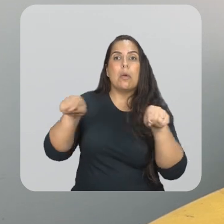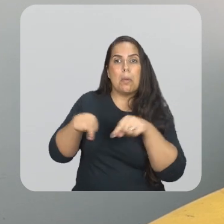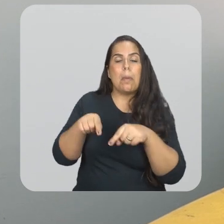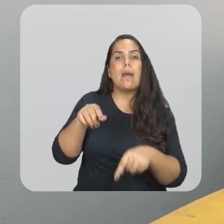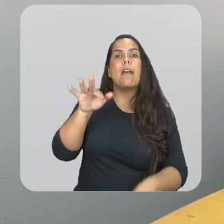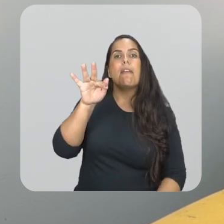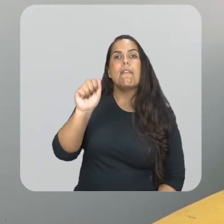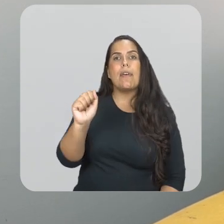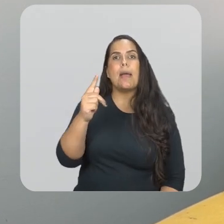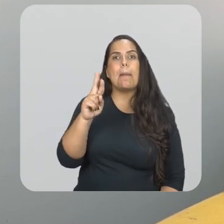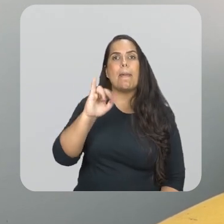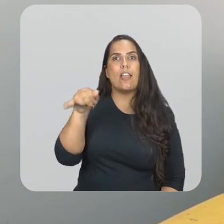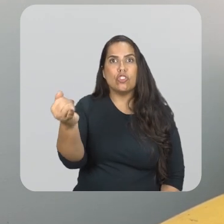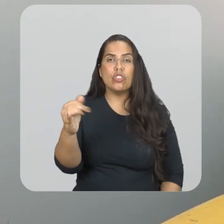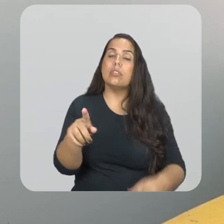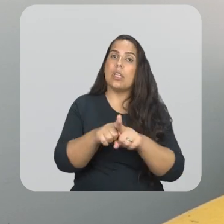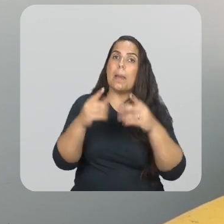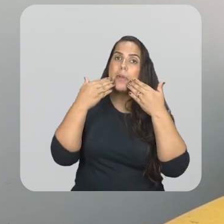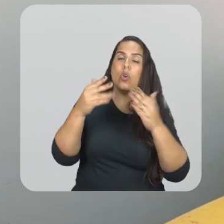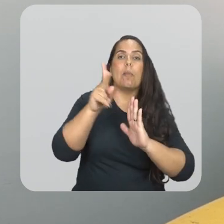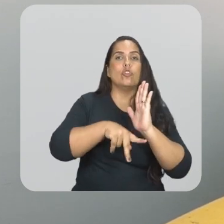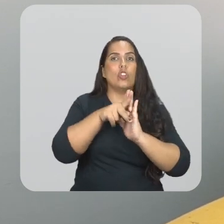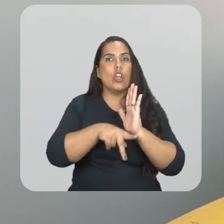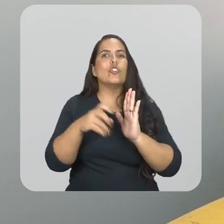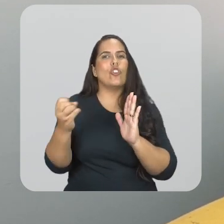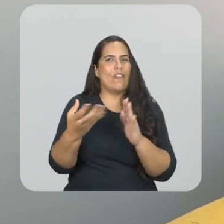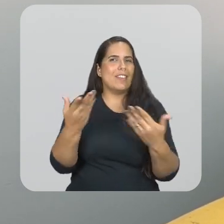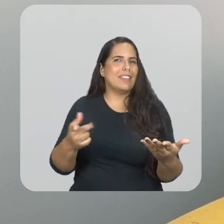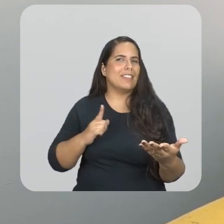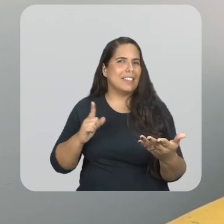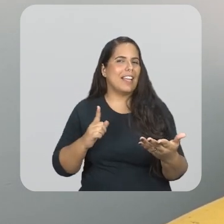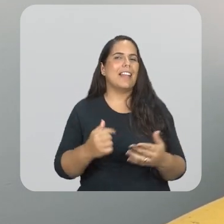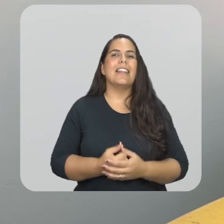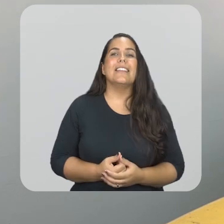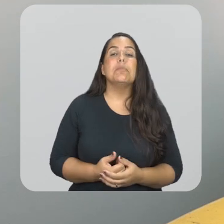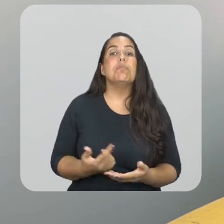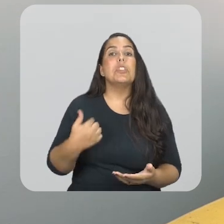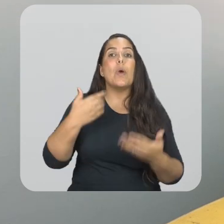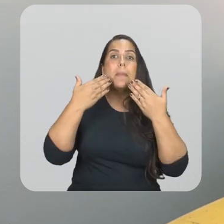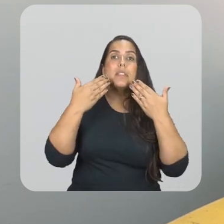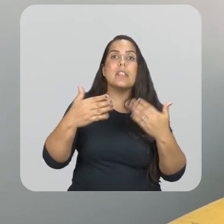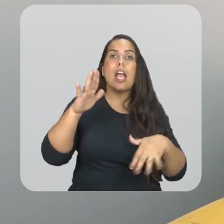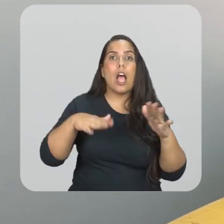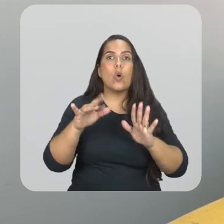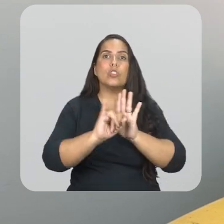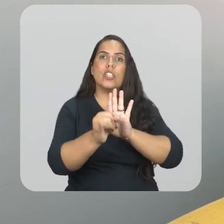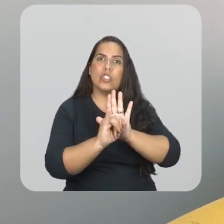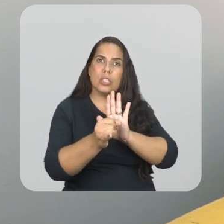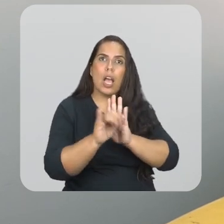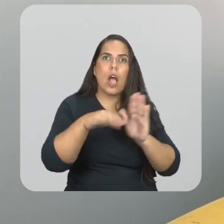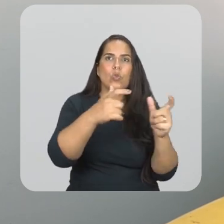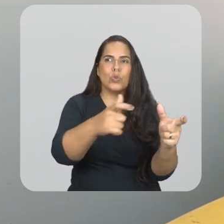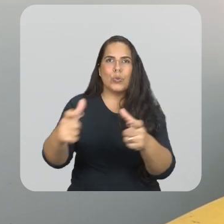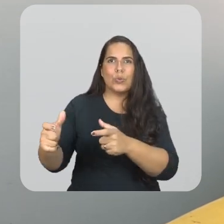da FAPERJ, que a gente também apresenta os projetos de inovação da FAPERJ, que a FAPERJ fomenta, e eu também apresentei alguns editais da